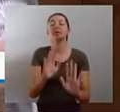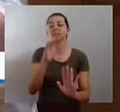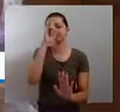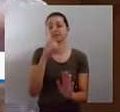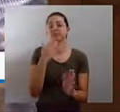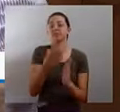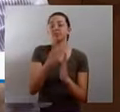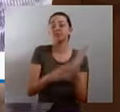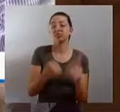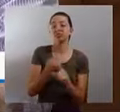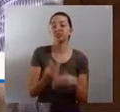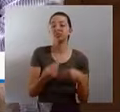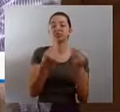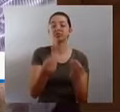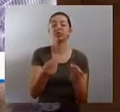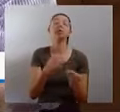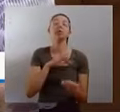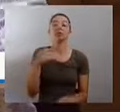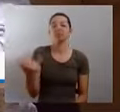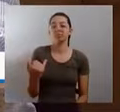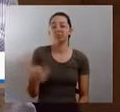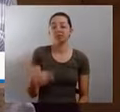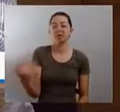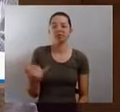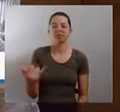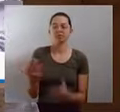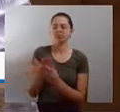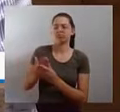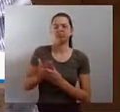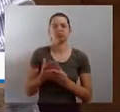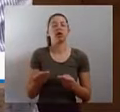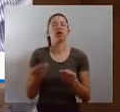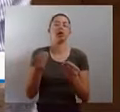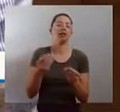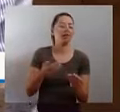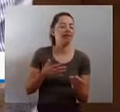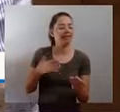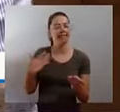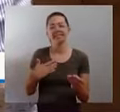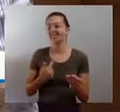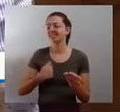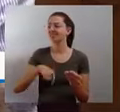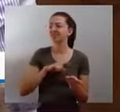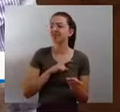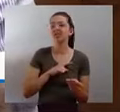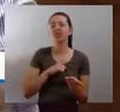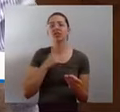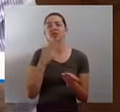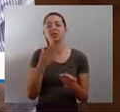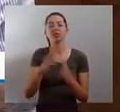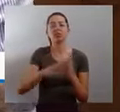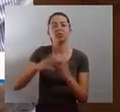vezes, já aconteceu o Sr. Vice-Presidente vir com dossiês a dizer, coitadinho de mim e de nós todos, que temos de responder aos muitos requerimentos que o Avelino Oeiras